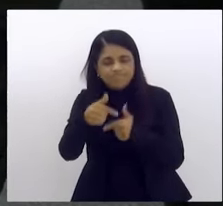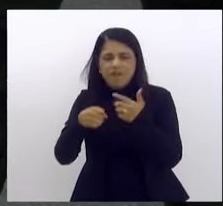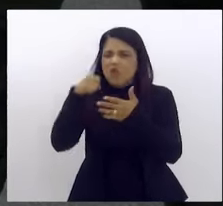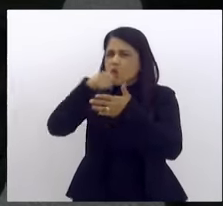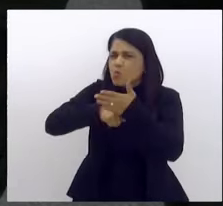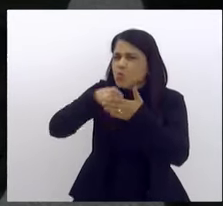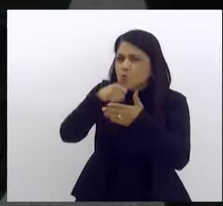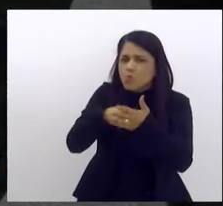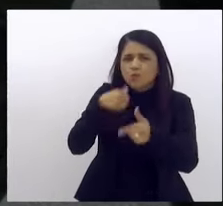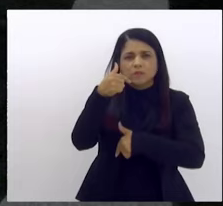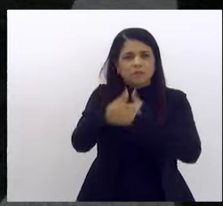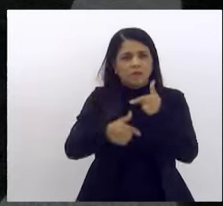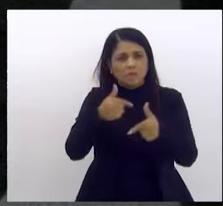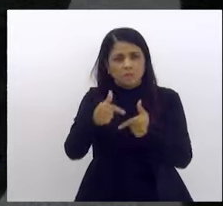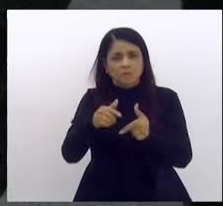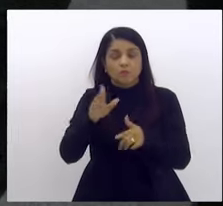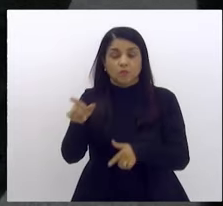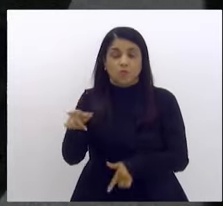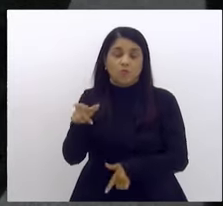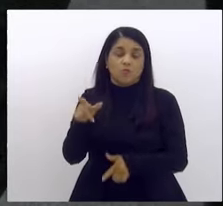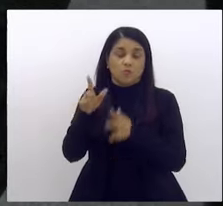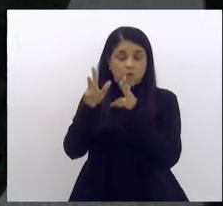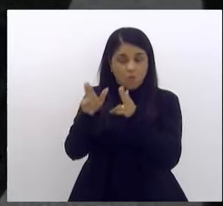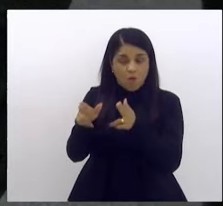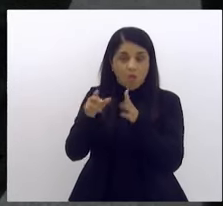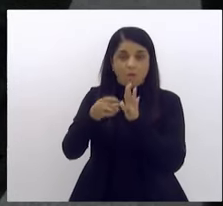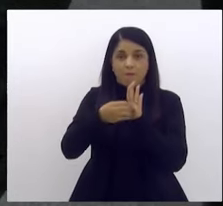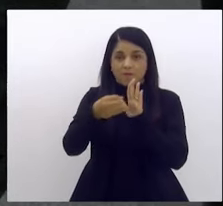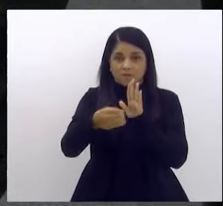já mencionou no seu parecer,